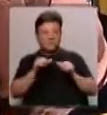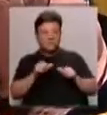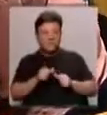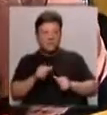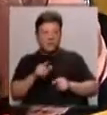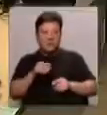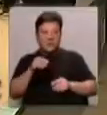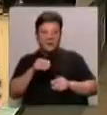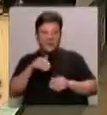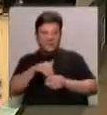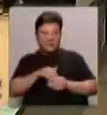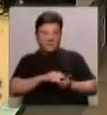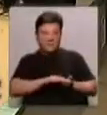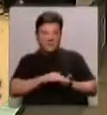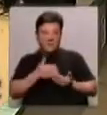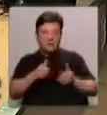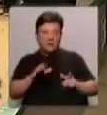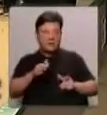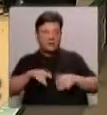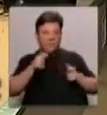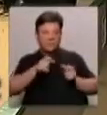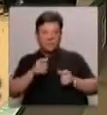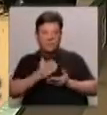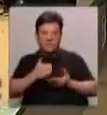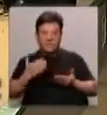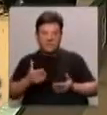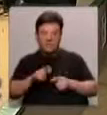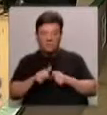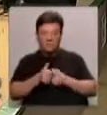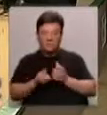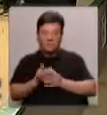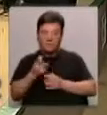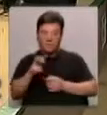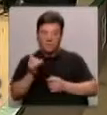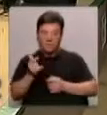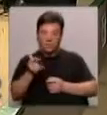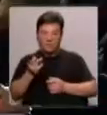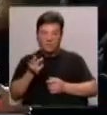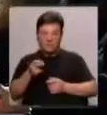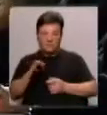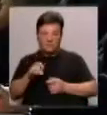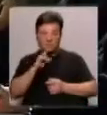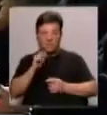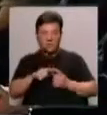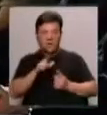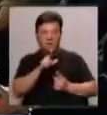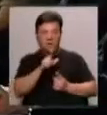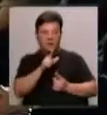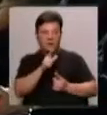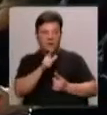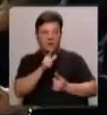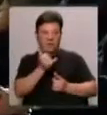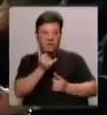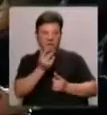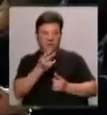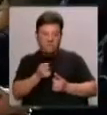primárias abertas a qualquer cidadão a partir de agora o partido fundado passa a chamar-se livre tempo de